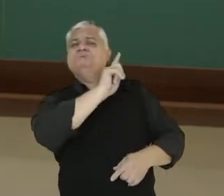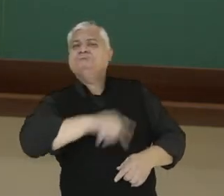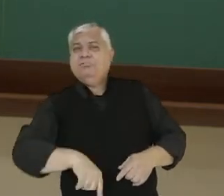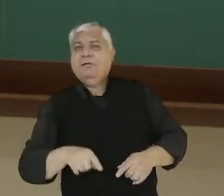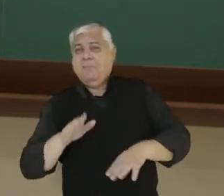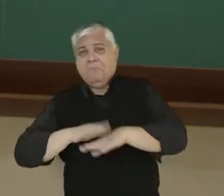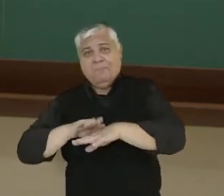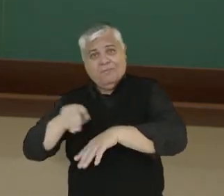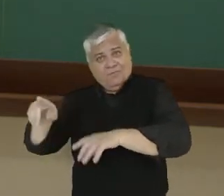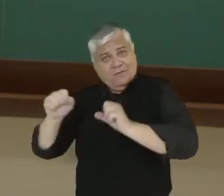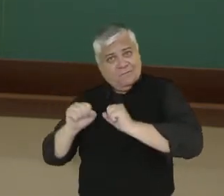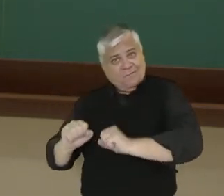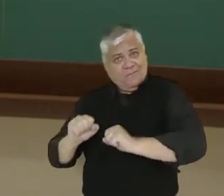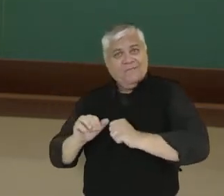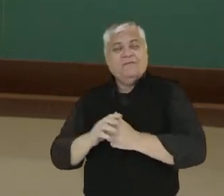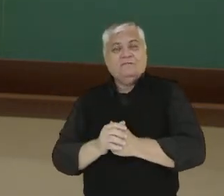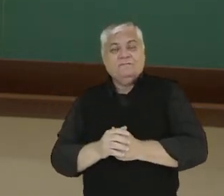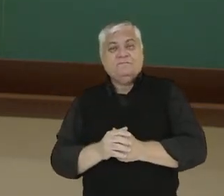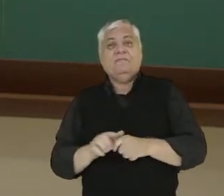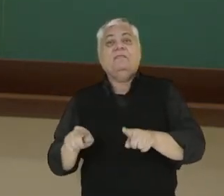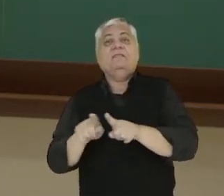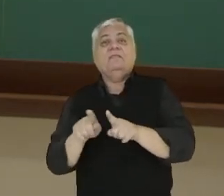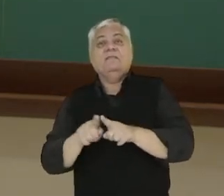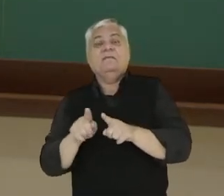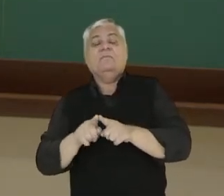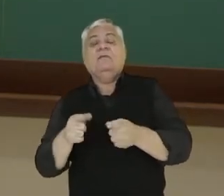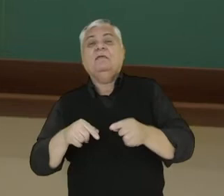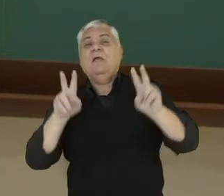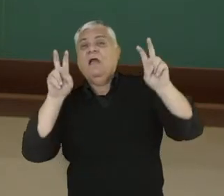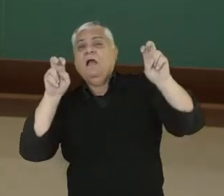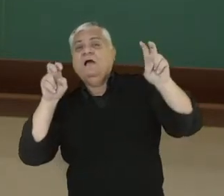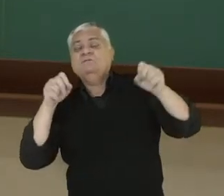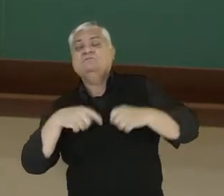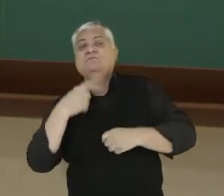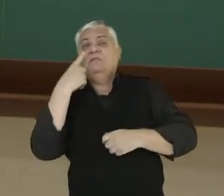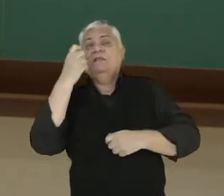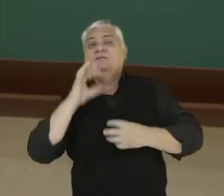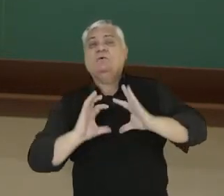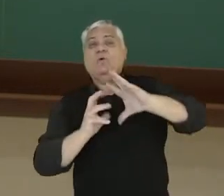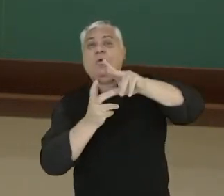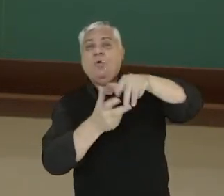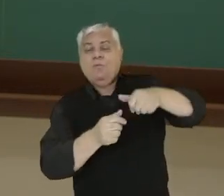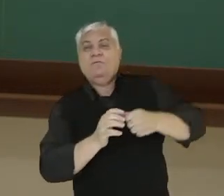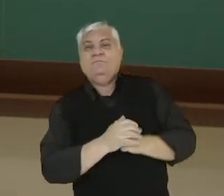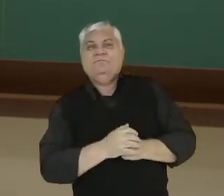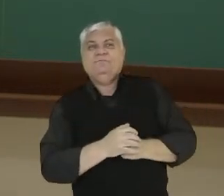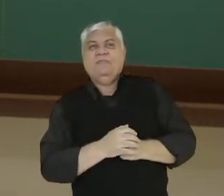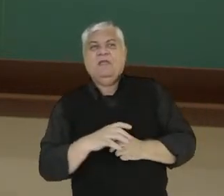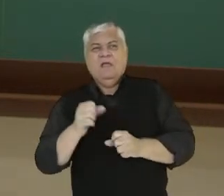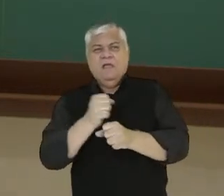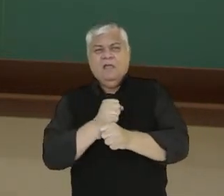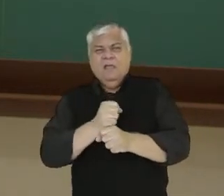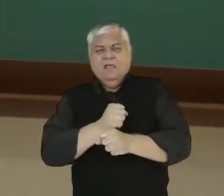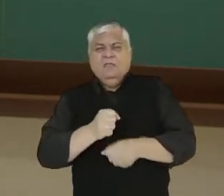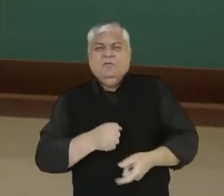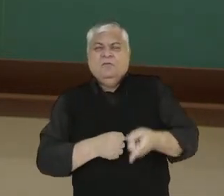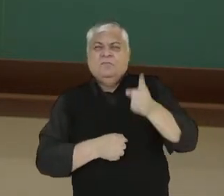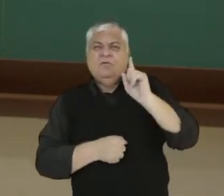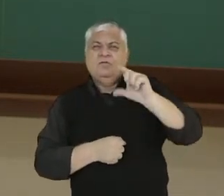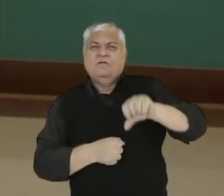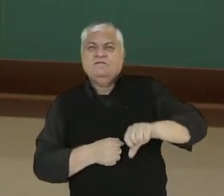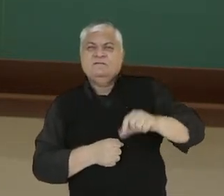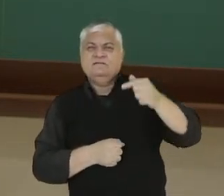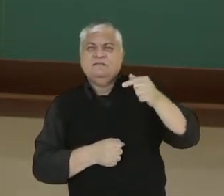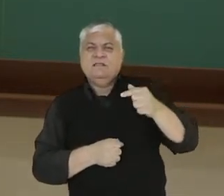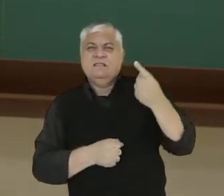importante participação nos assuntos de interesse global. Você sabia que até 1971 a representação da China